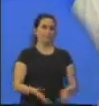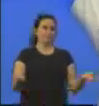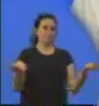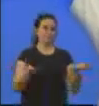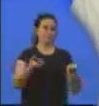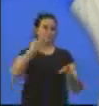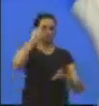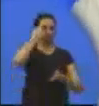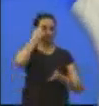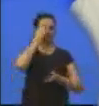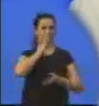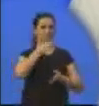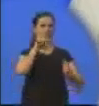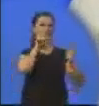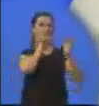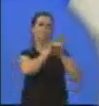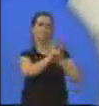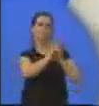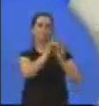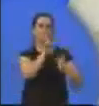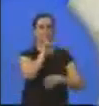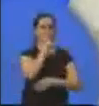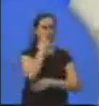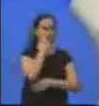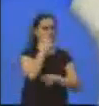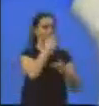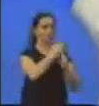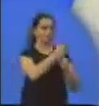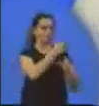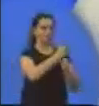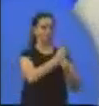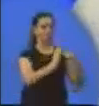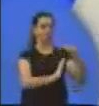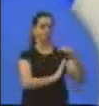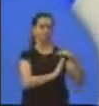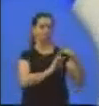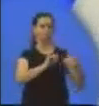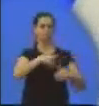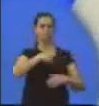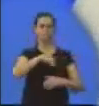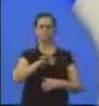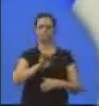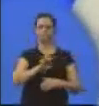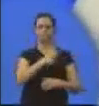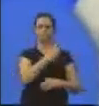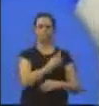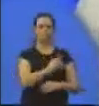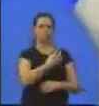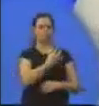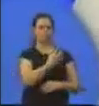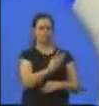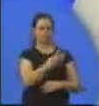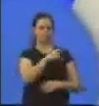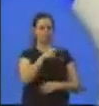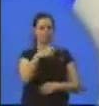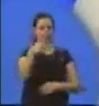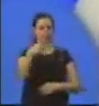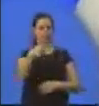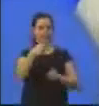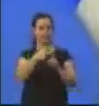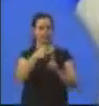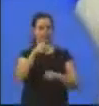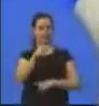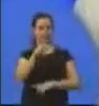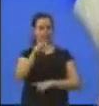E aí, pensou na nossa interatividade, calculou o limite de 3x² mais 5x quando x tende